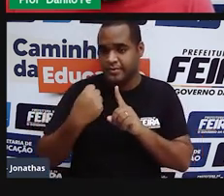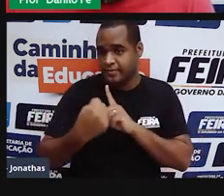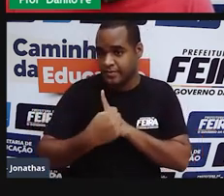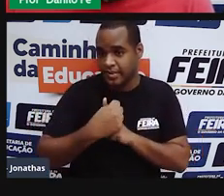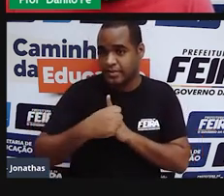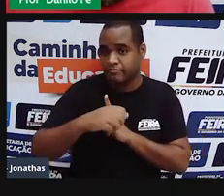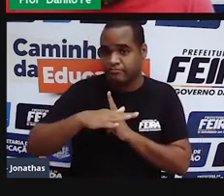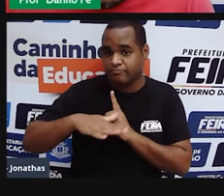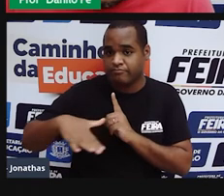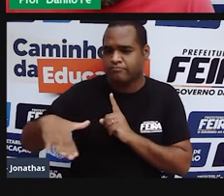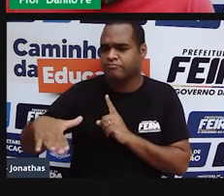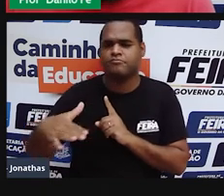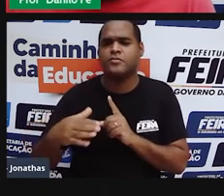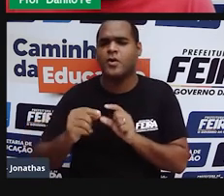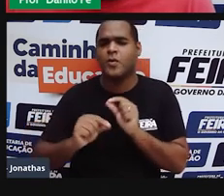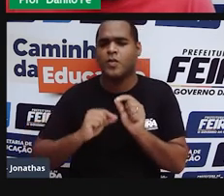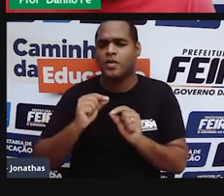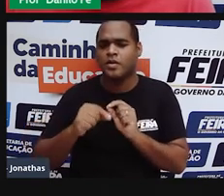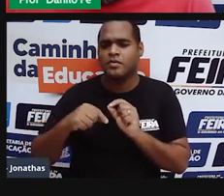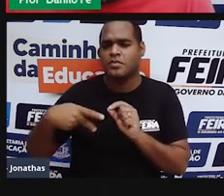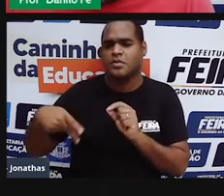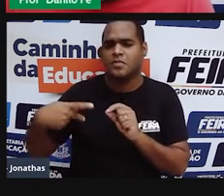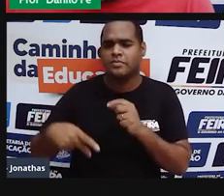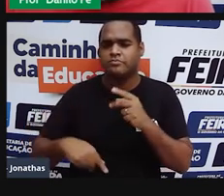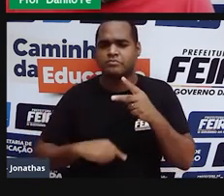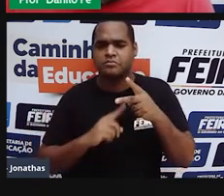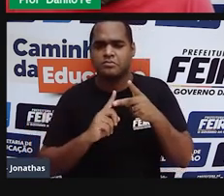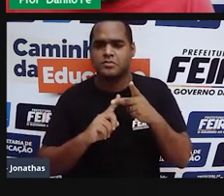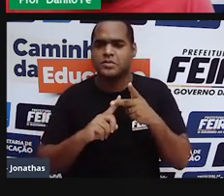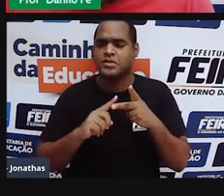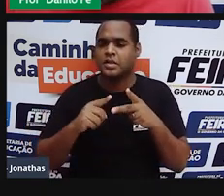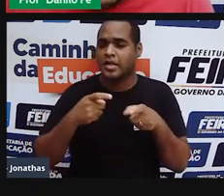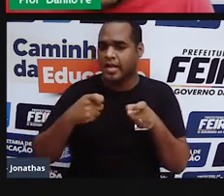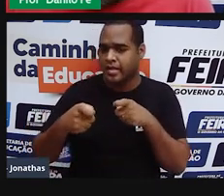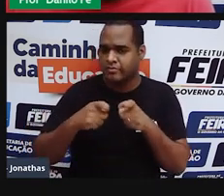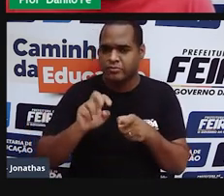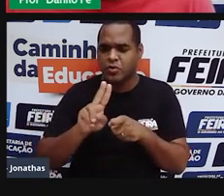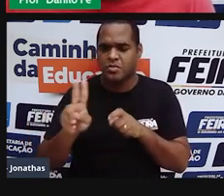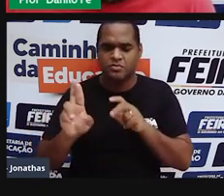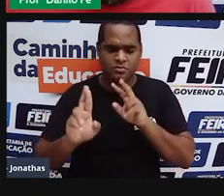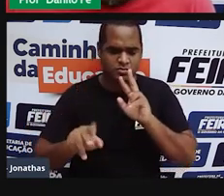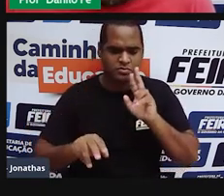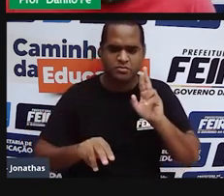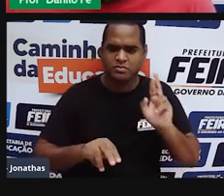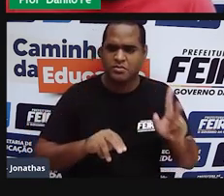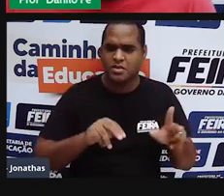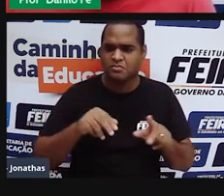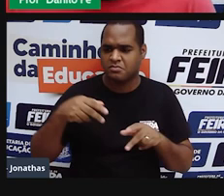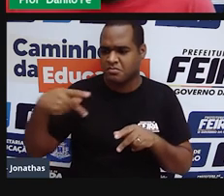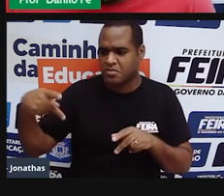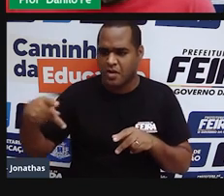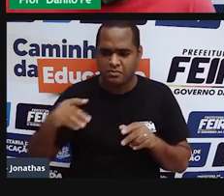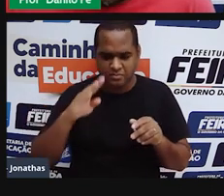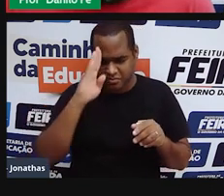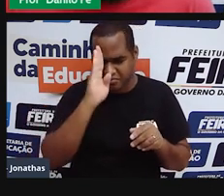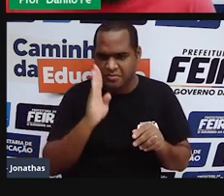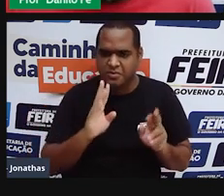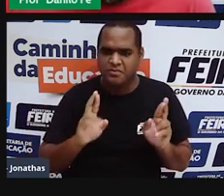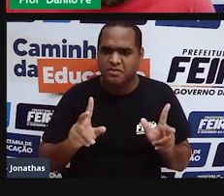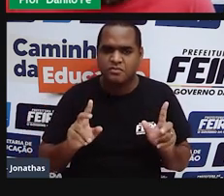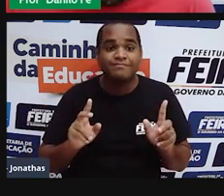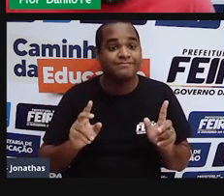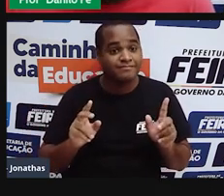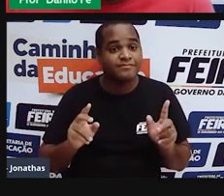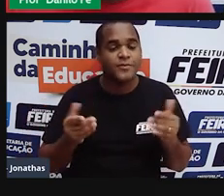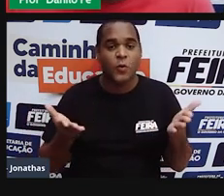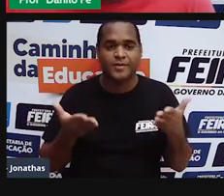Paraguai paraguaio e a guerra em nome de no Brasil e no Paraguai é isso pessoal